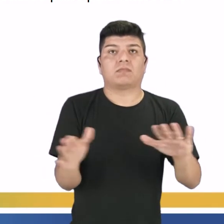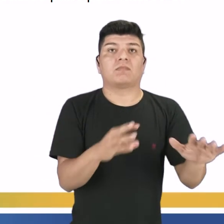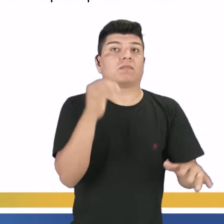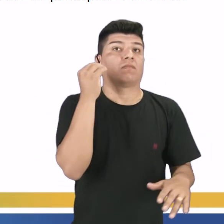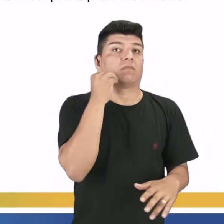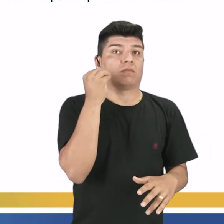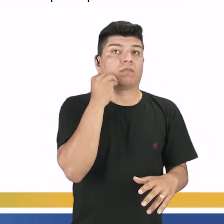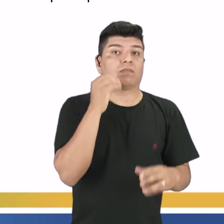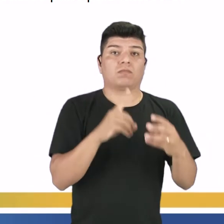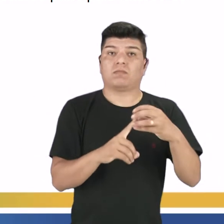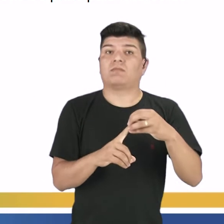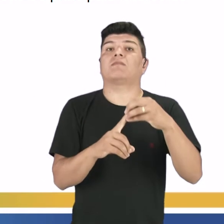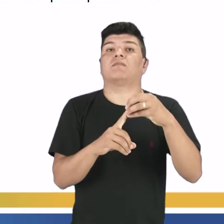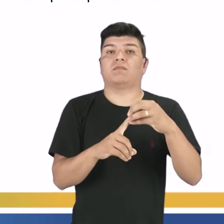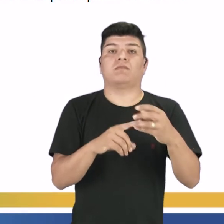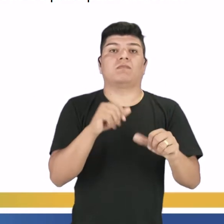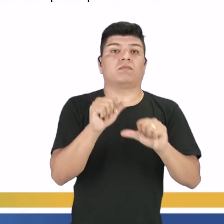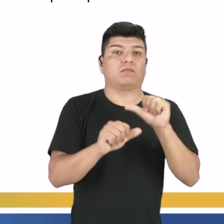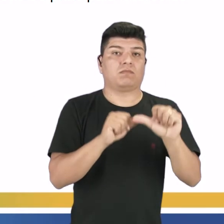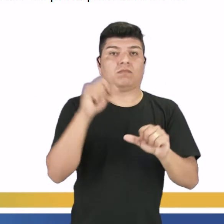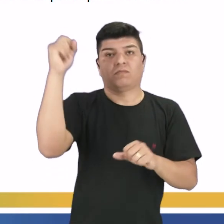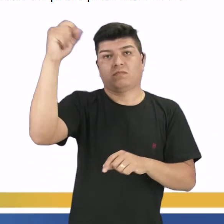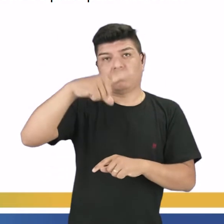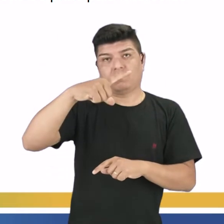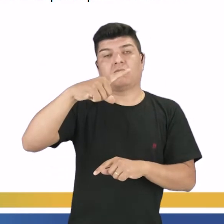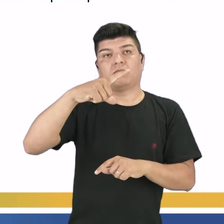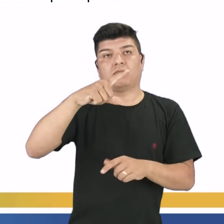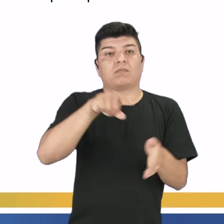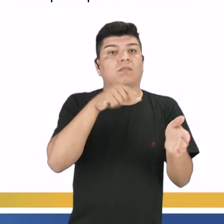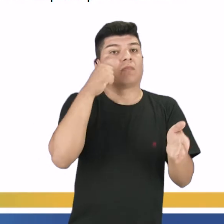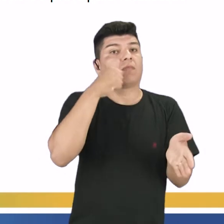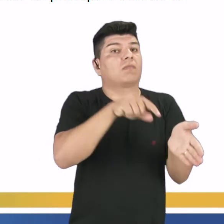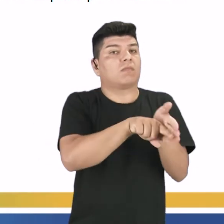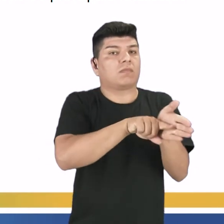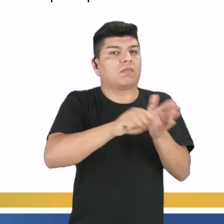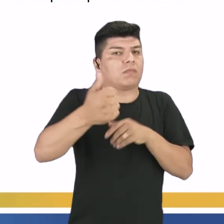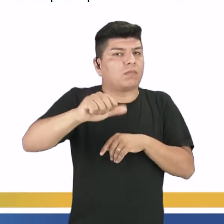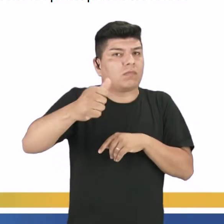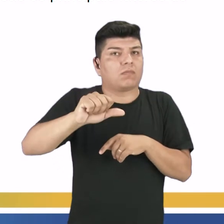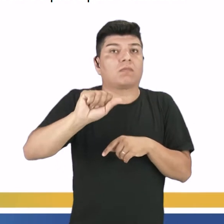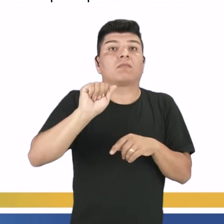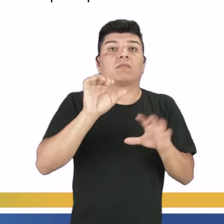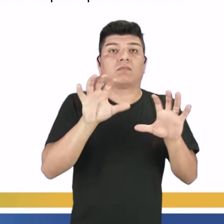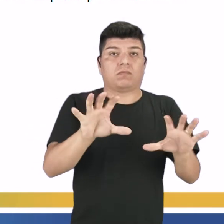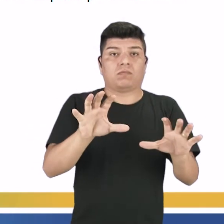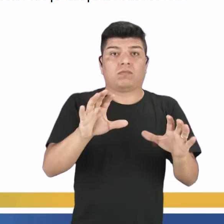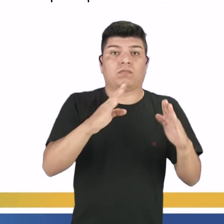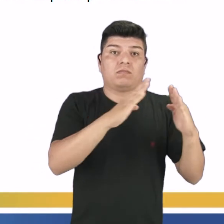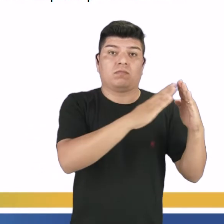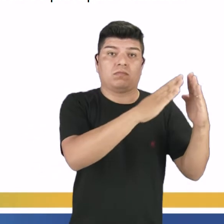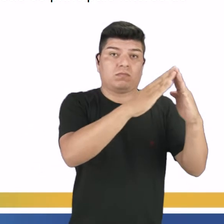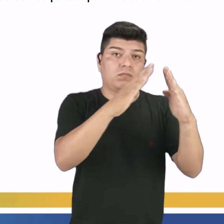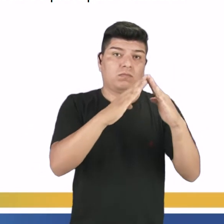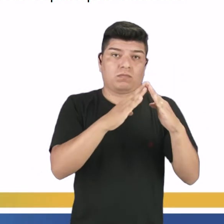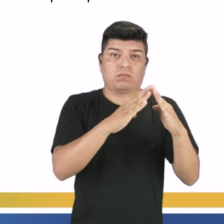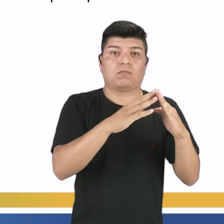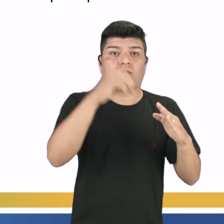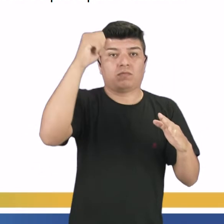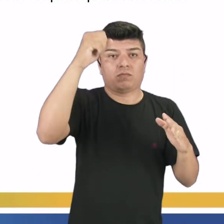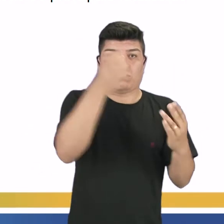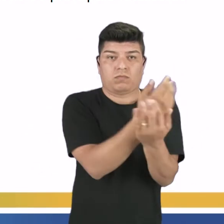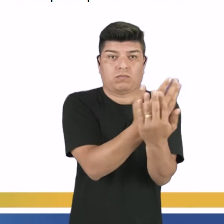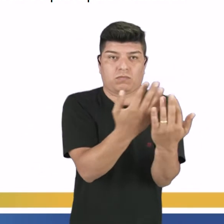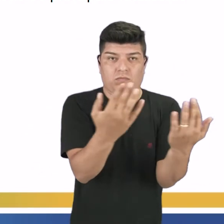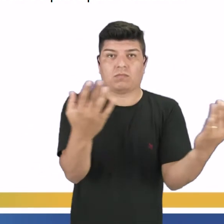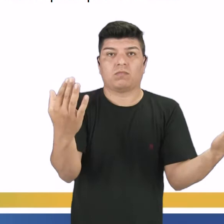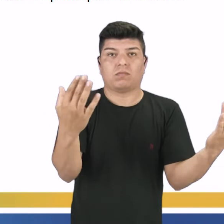testar unicamente os efeitos da variação de luz, a pesquisadora analisou, em casas de vegetação com condições